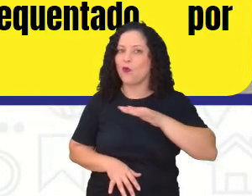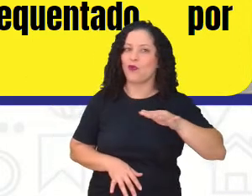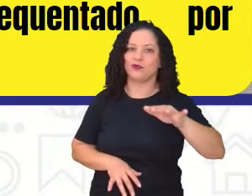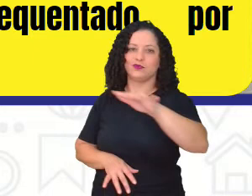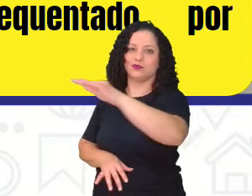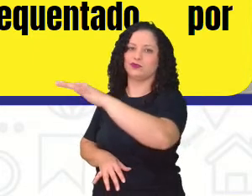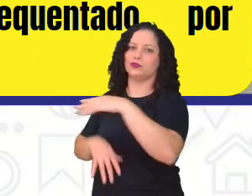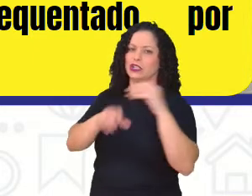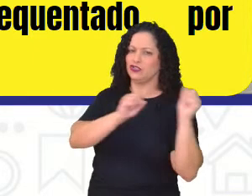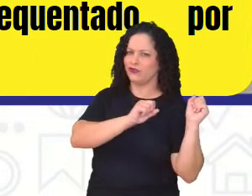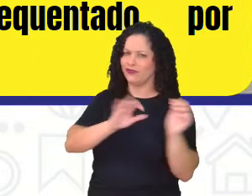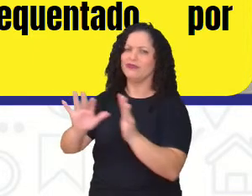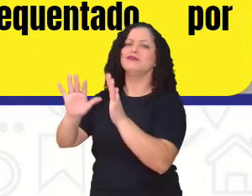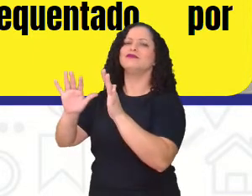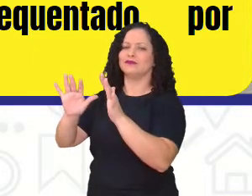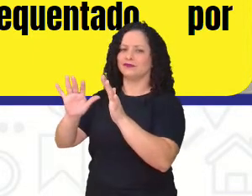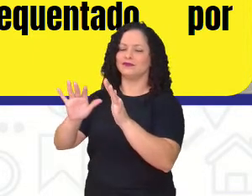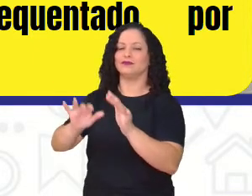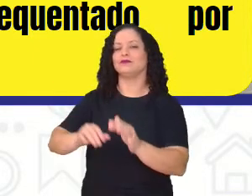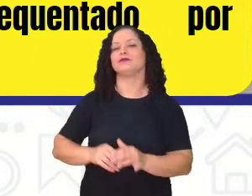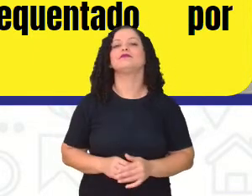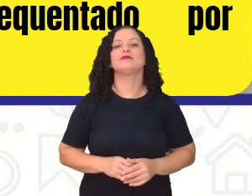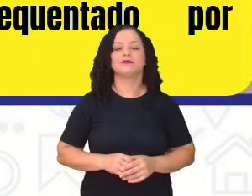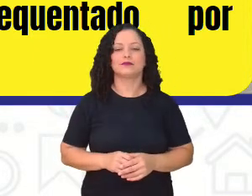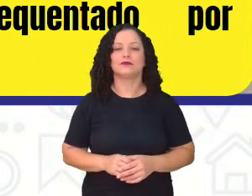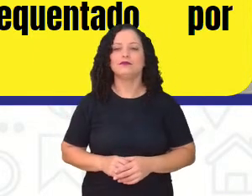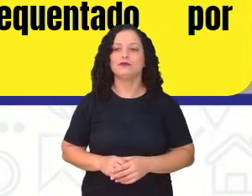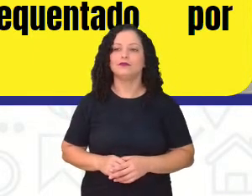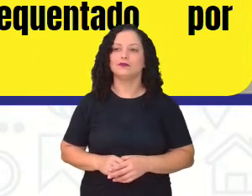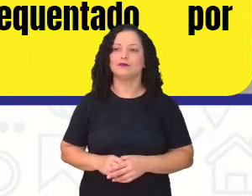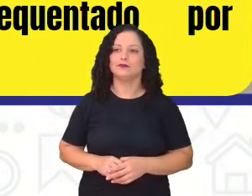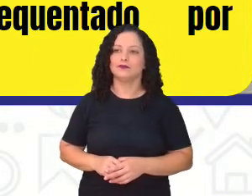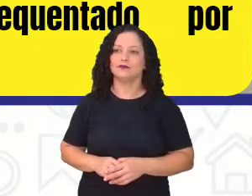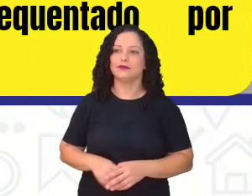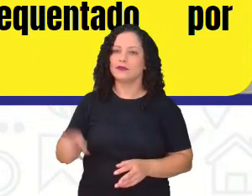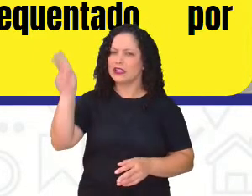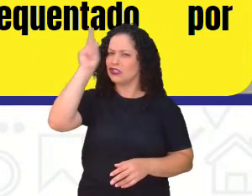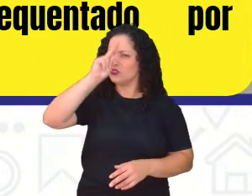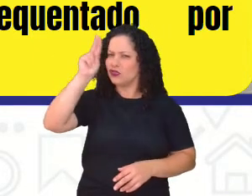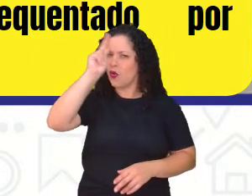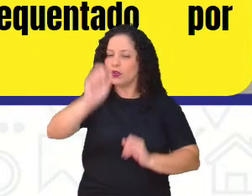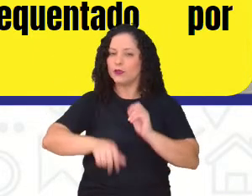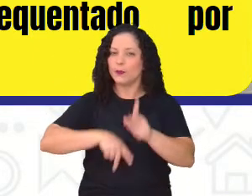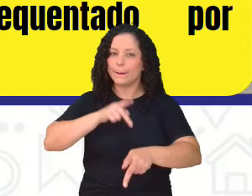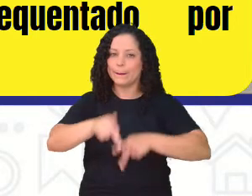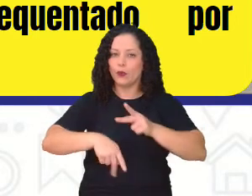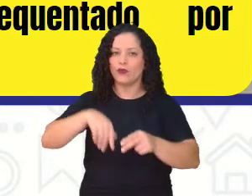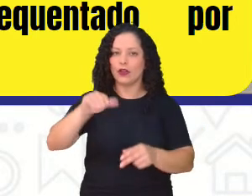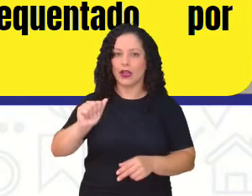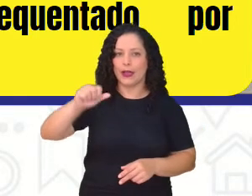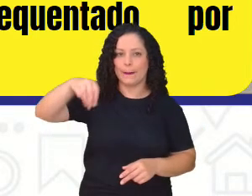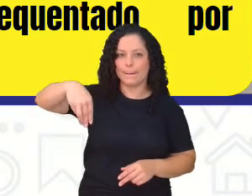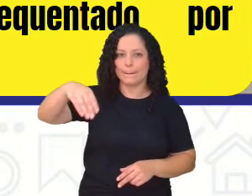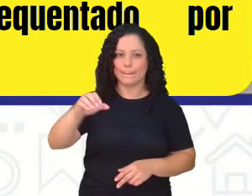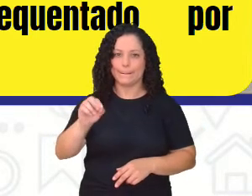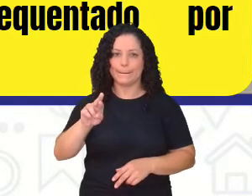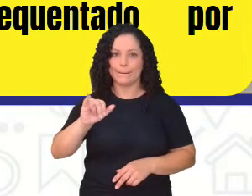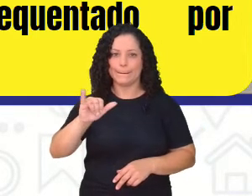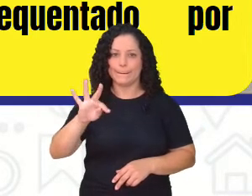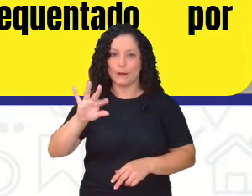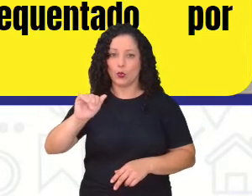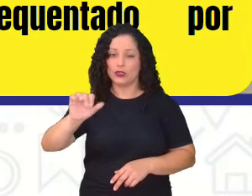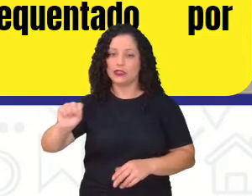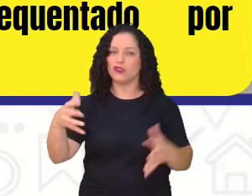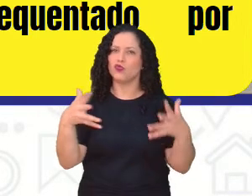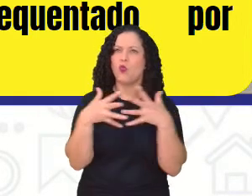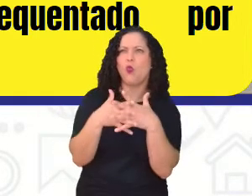vales, né, do Rio Tigre e Eufrates, né? Então, ó, a história dos amoritas se confunde com a história da cidade de